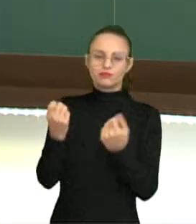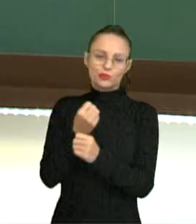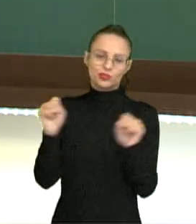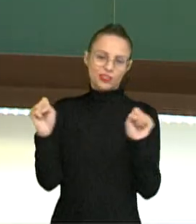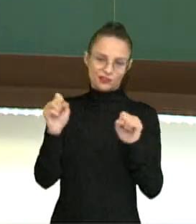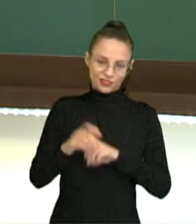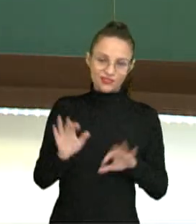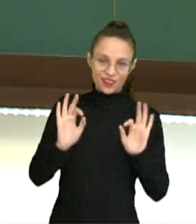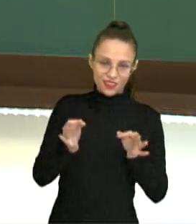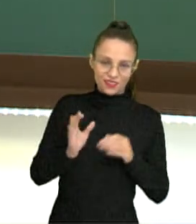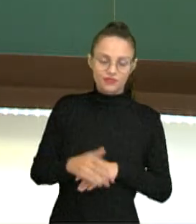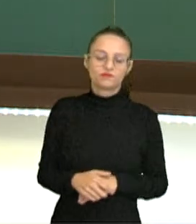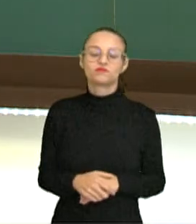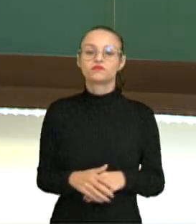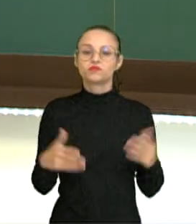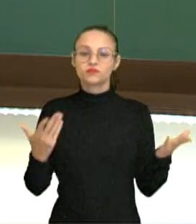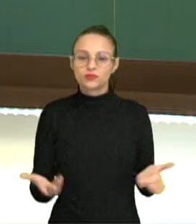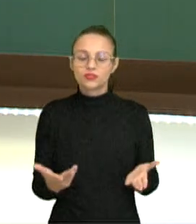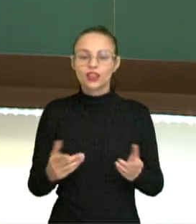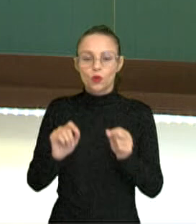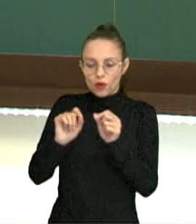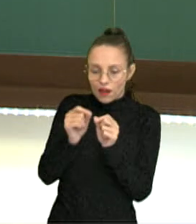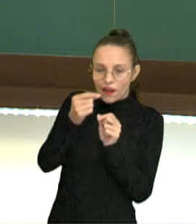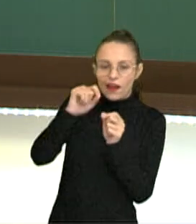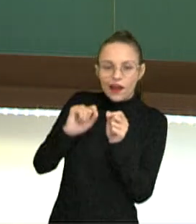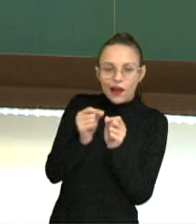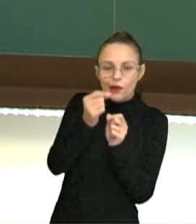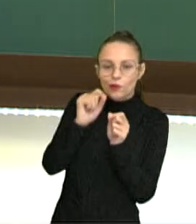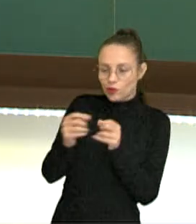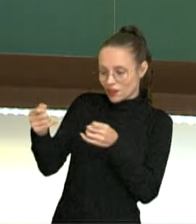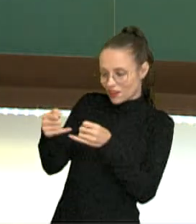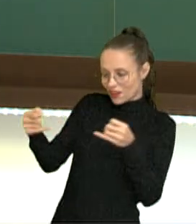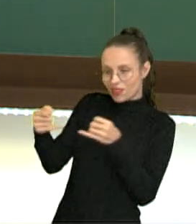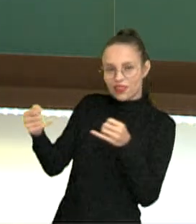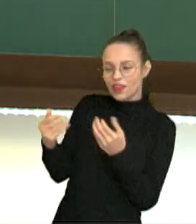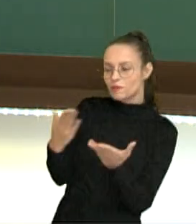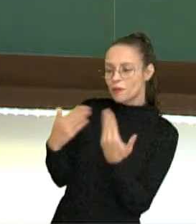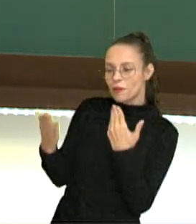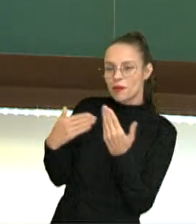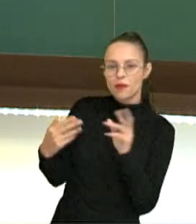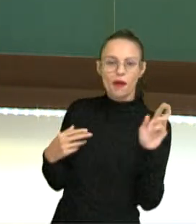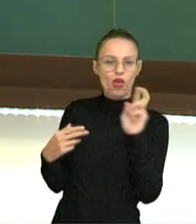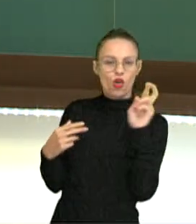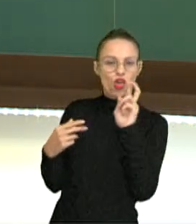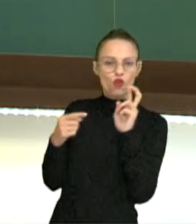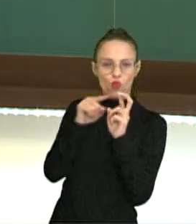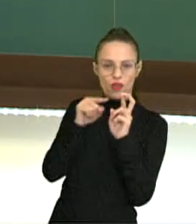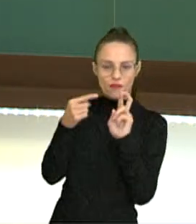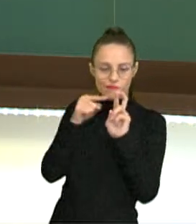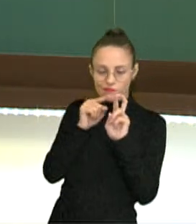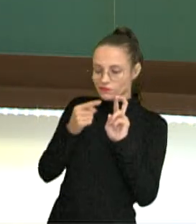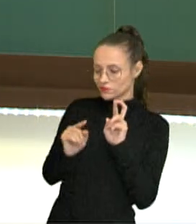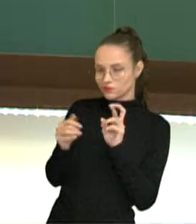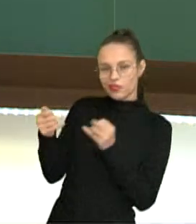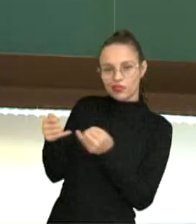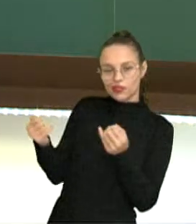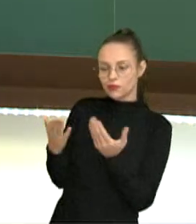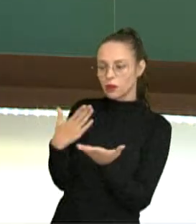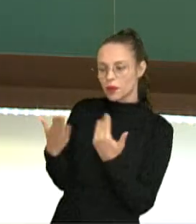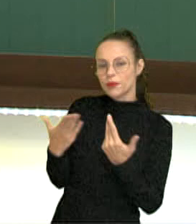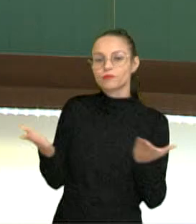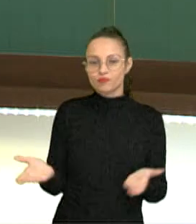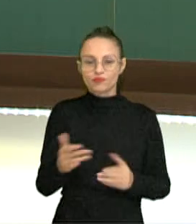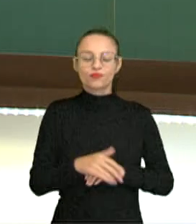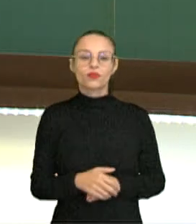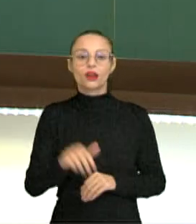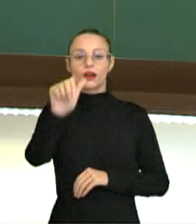impossível, não é verdade? Então, entre uma agulha e uma linha. Pense, uma agulha e uma linha. Na questão